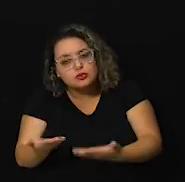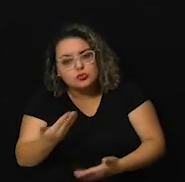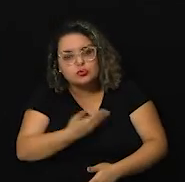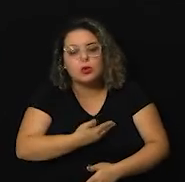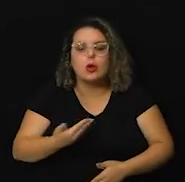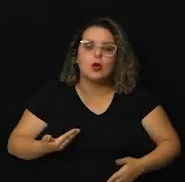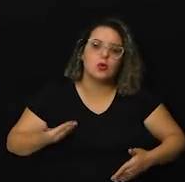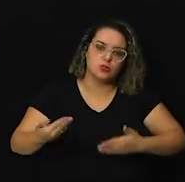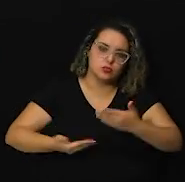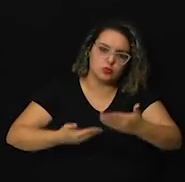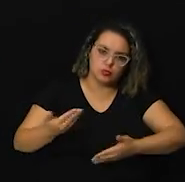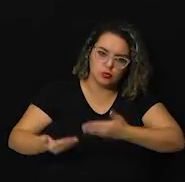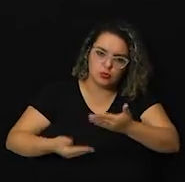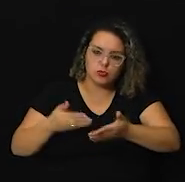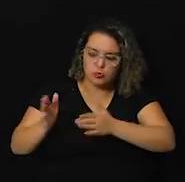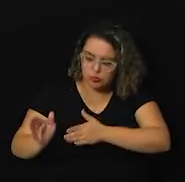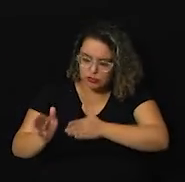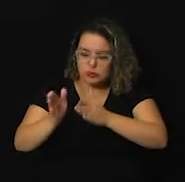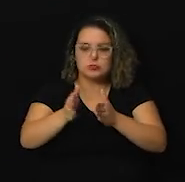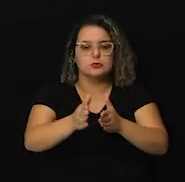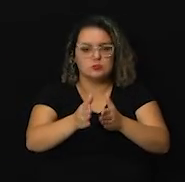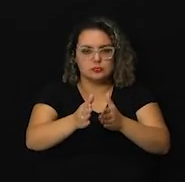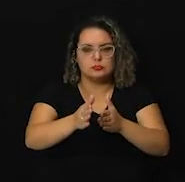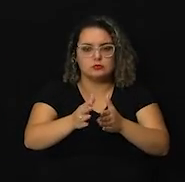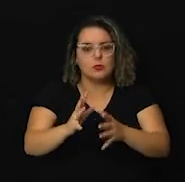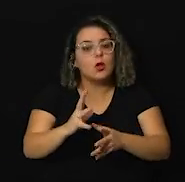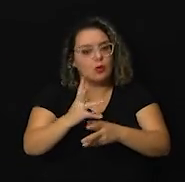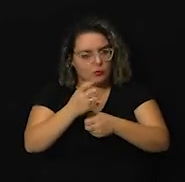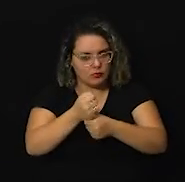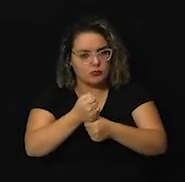os servidores públicos, né, rumo na